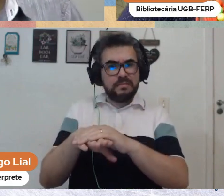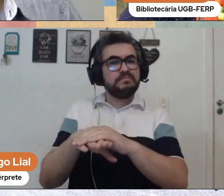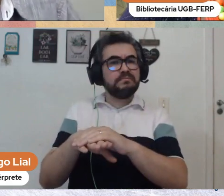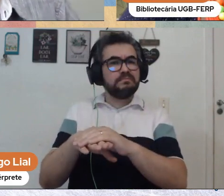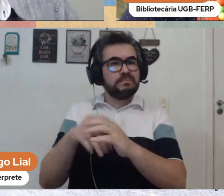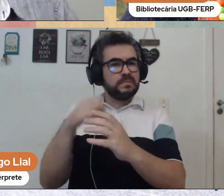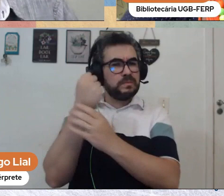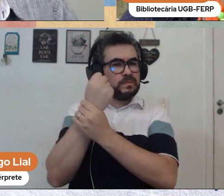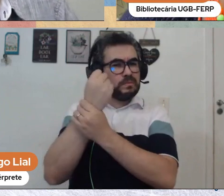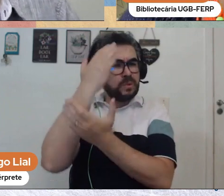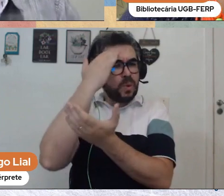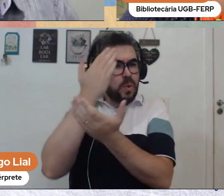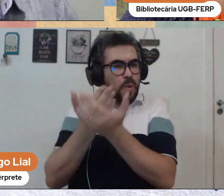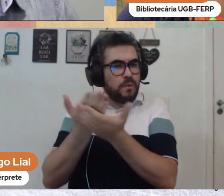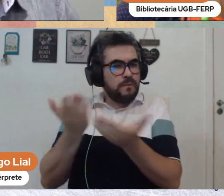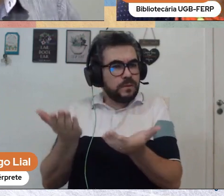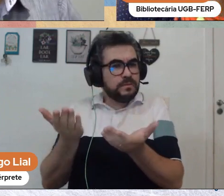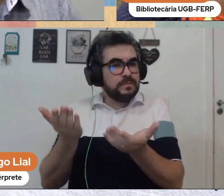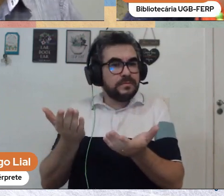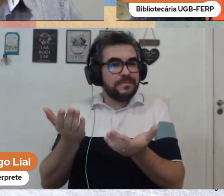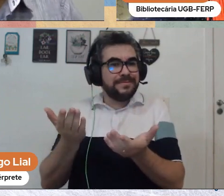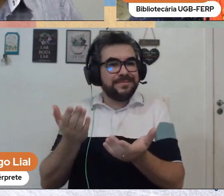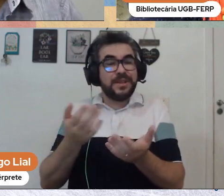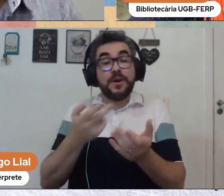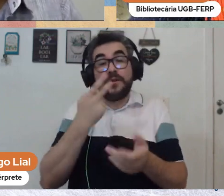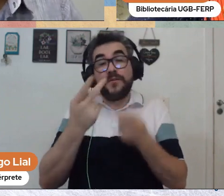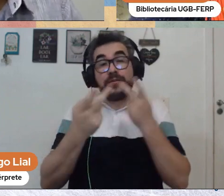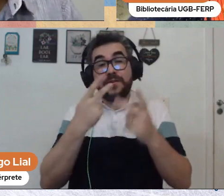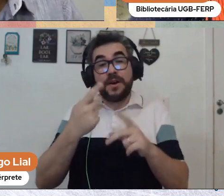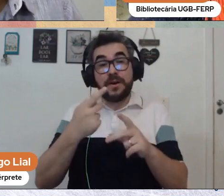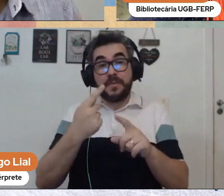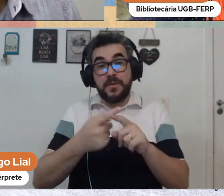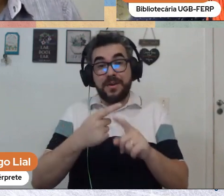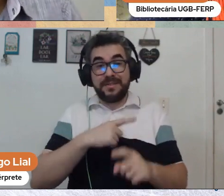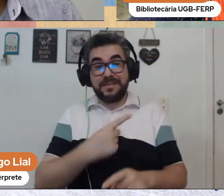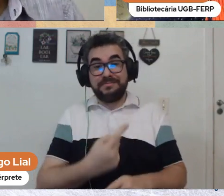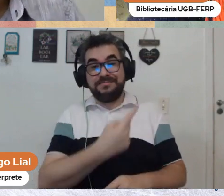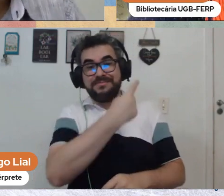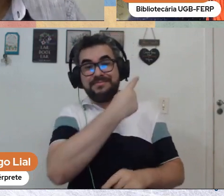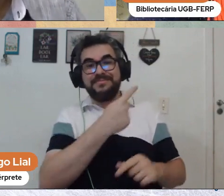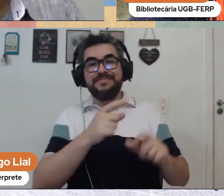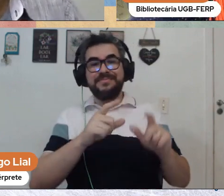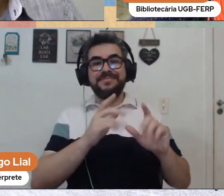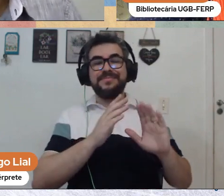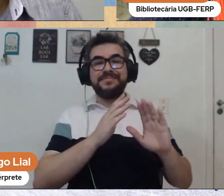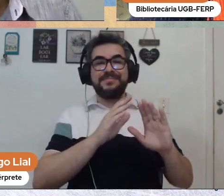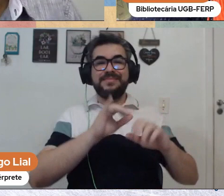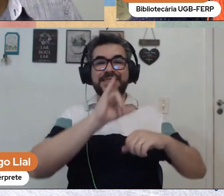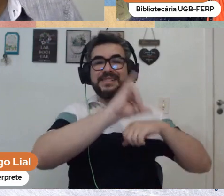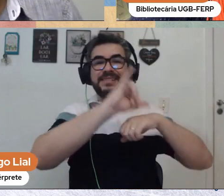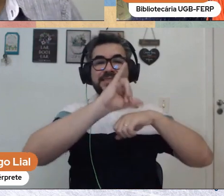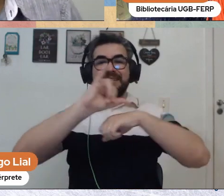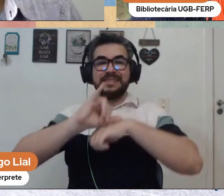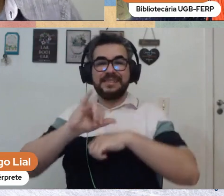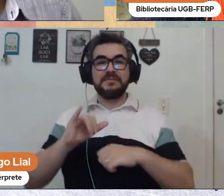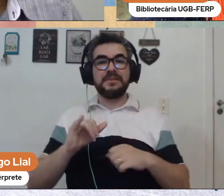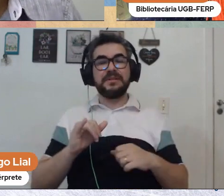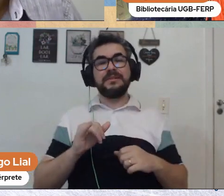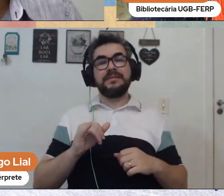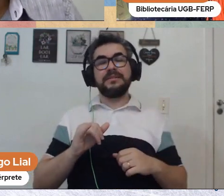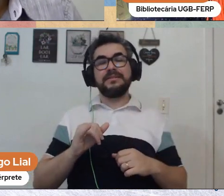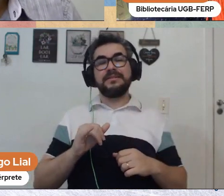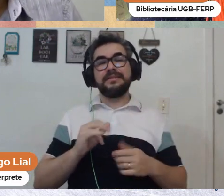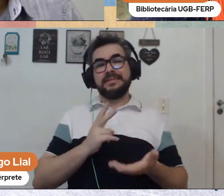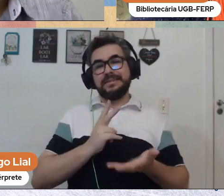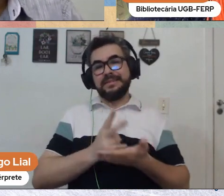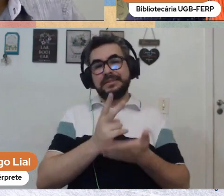trabalhar. Eu tô paquerando a estante. Já eu faço aqui um 360. É, nunca consegui trabalhar, e